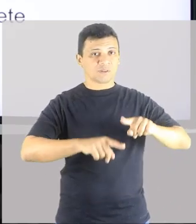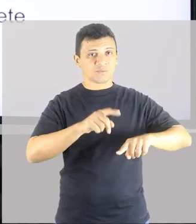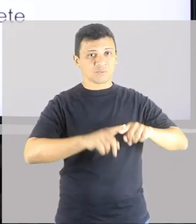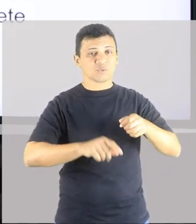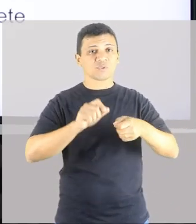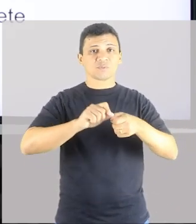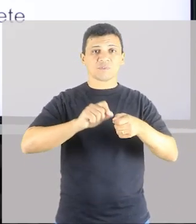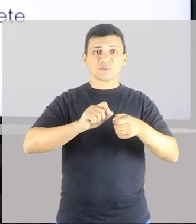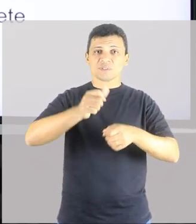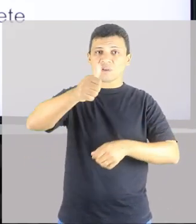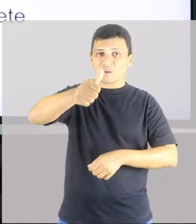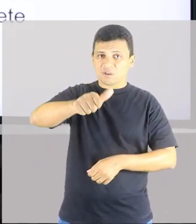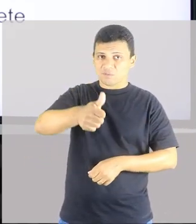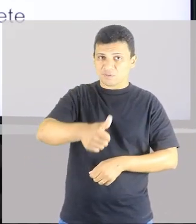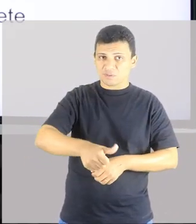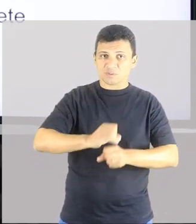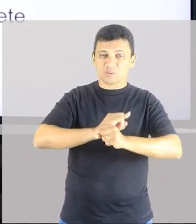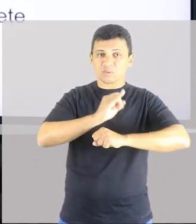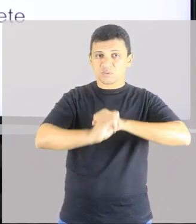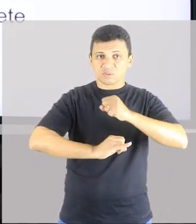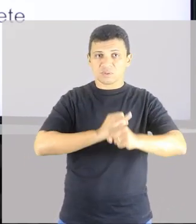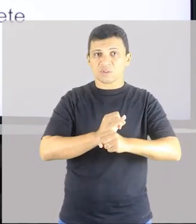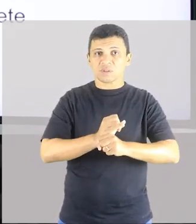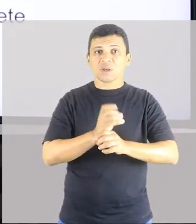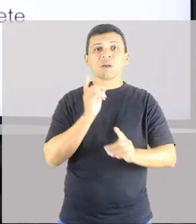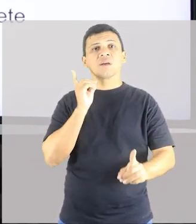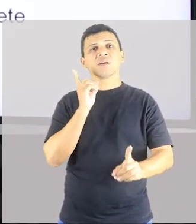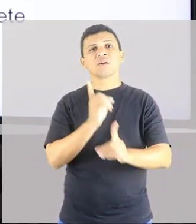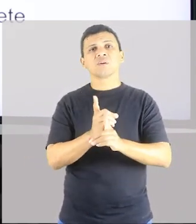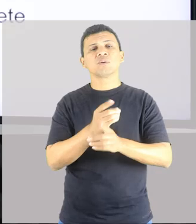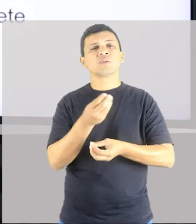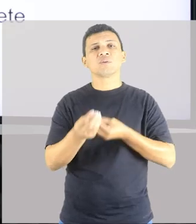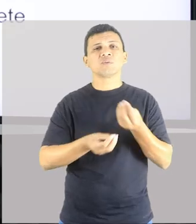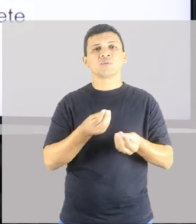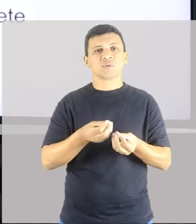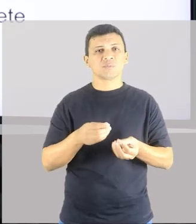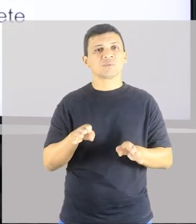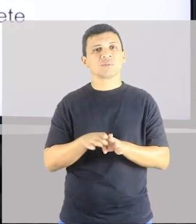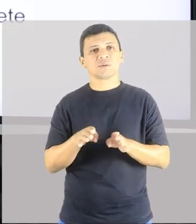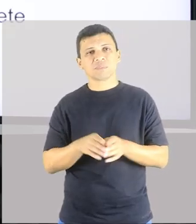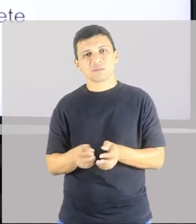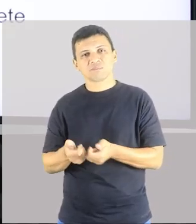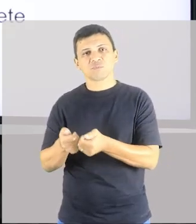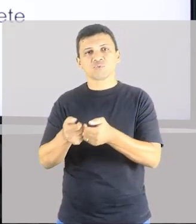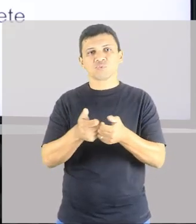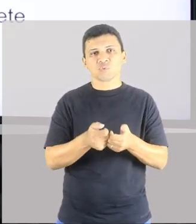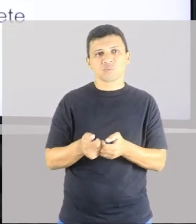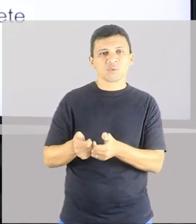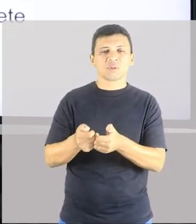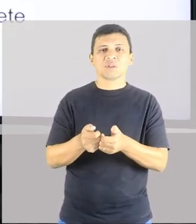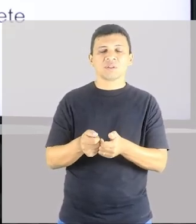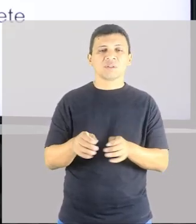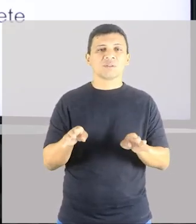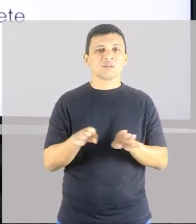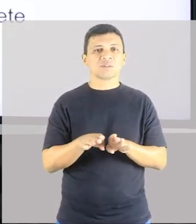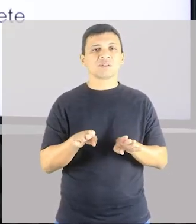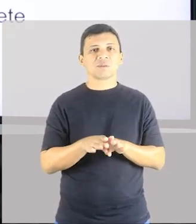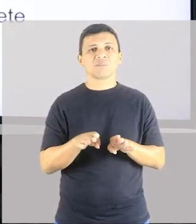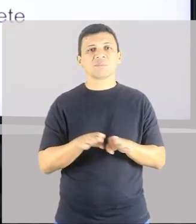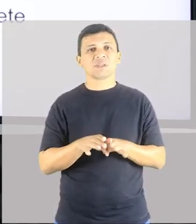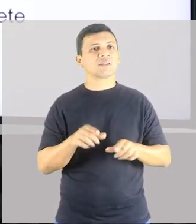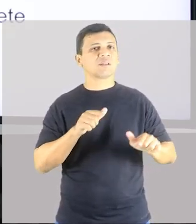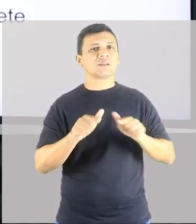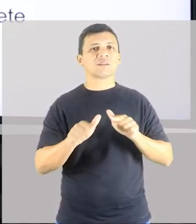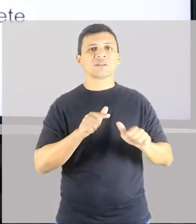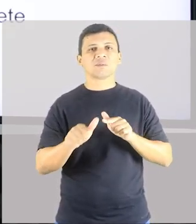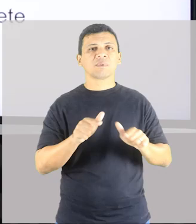avaliações online. É comum você encontrar como forma de jogo ou para você trabalhar com brain teaser, para